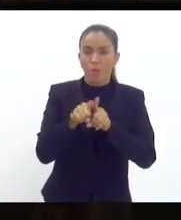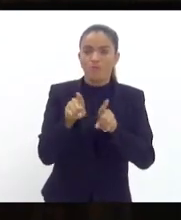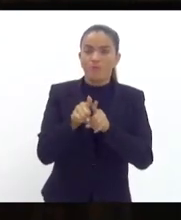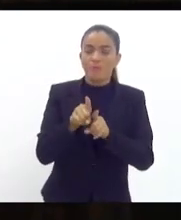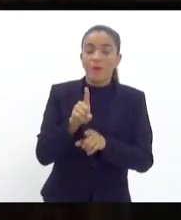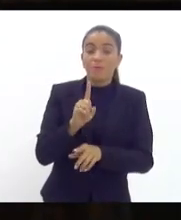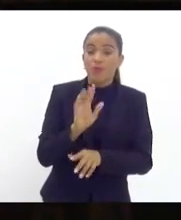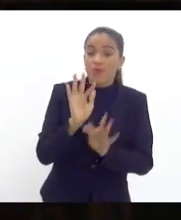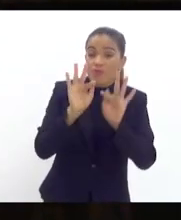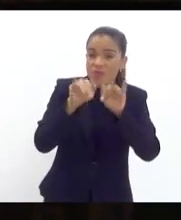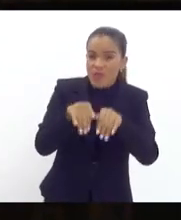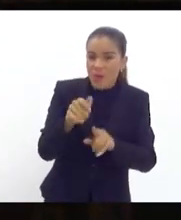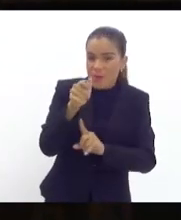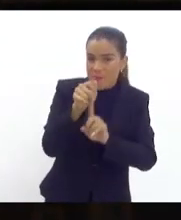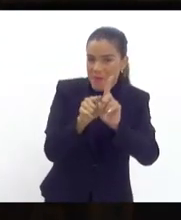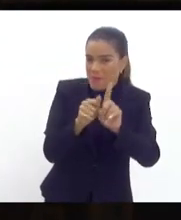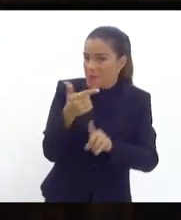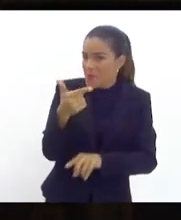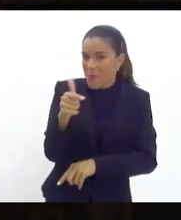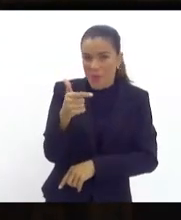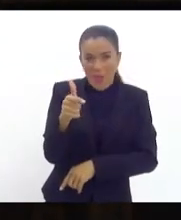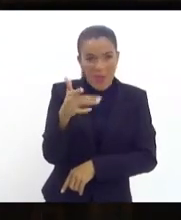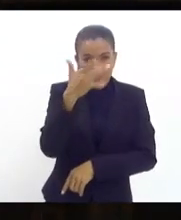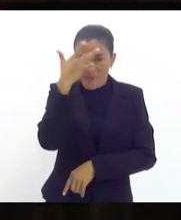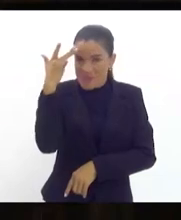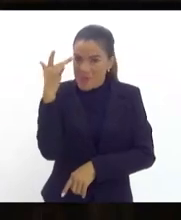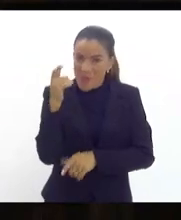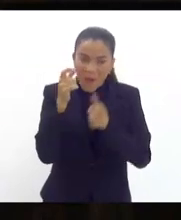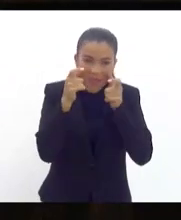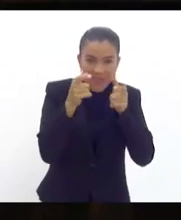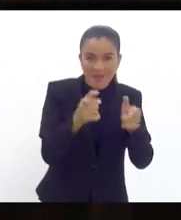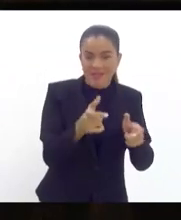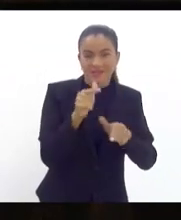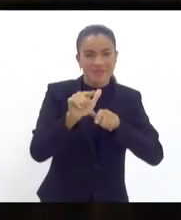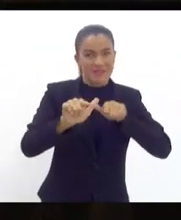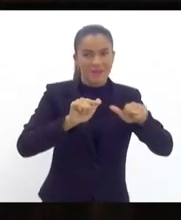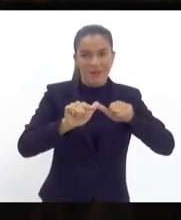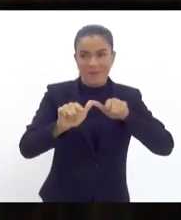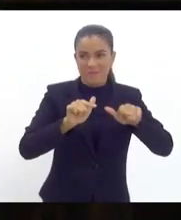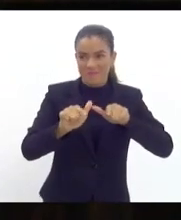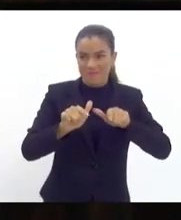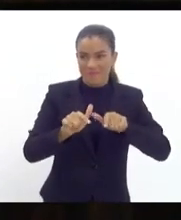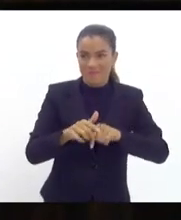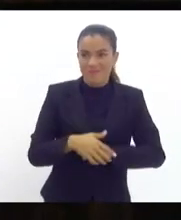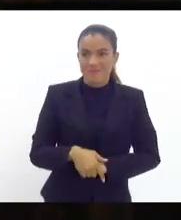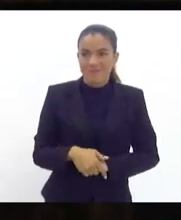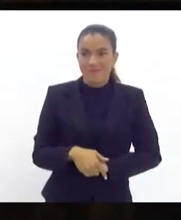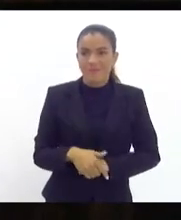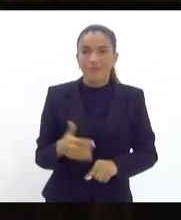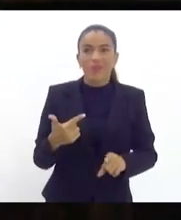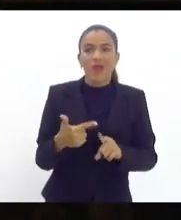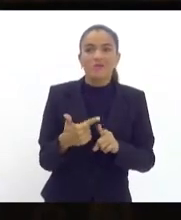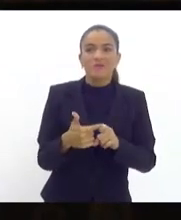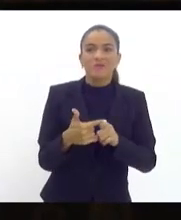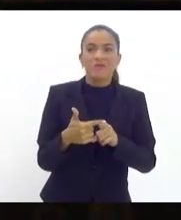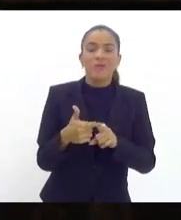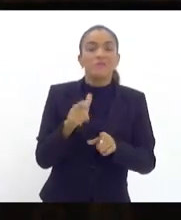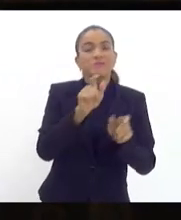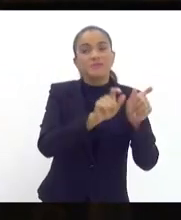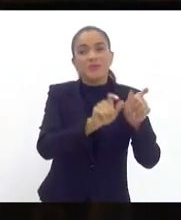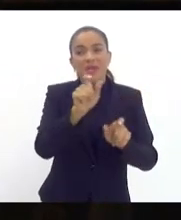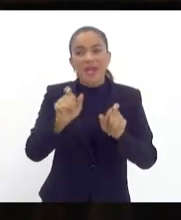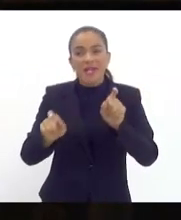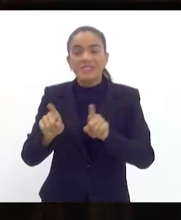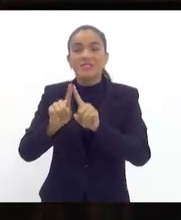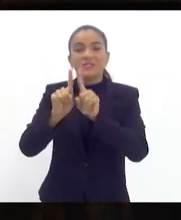eu não tenho uma grande aceitação dos policiais que estão no estímulo porque porque eles têm